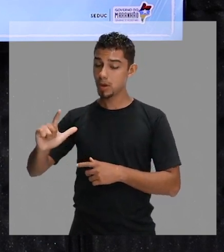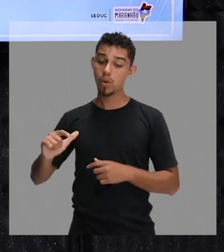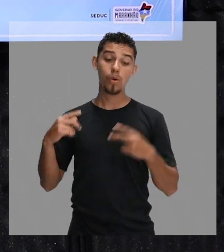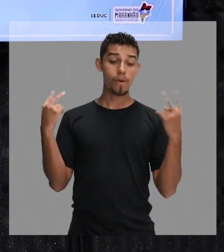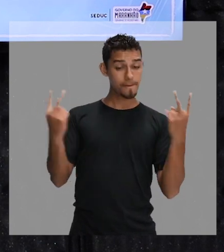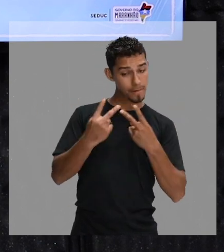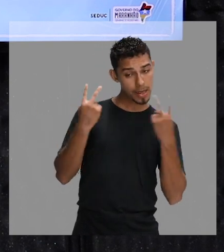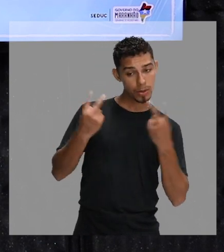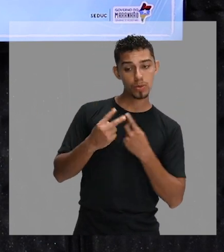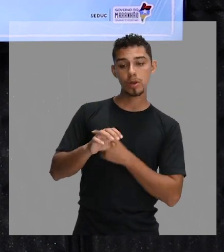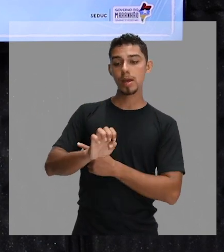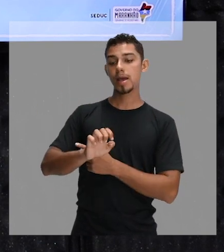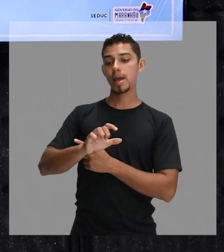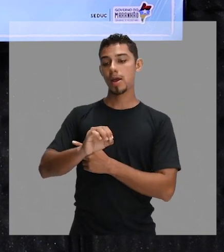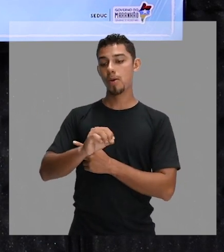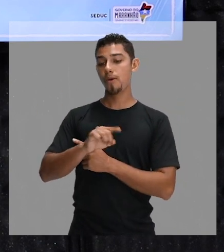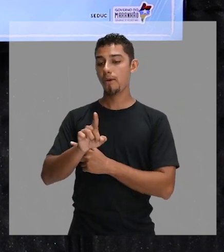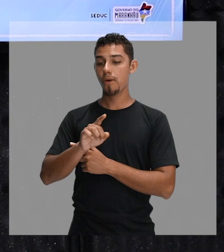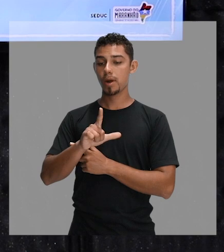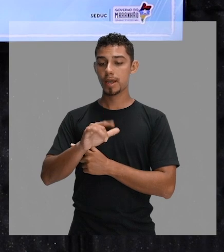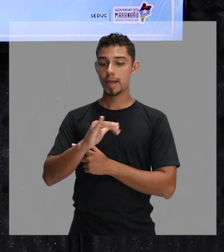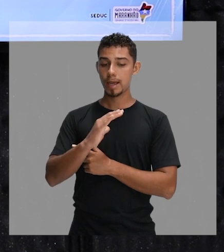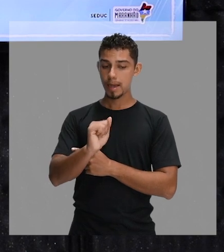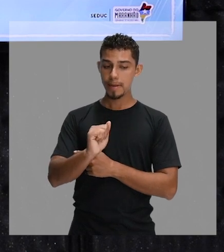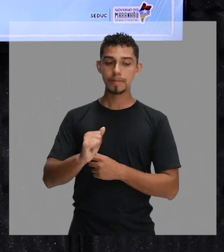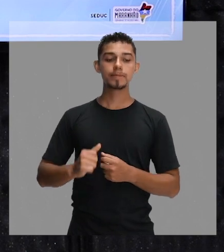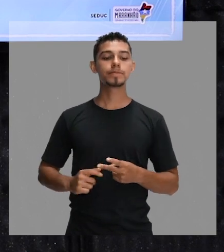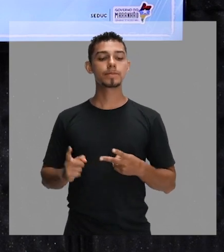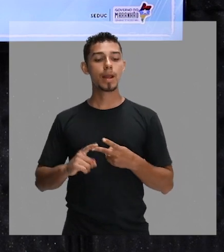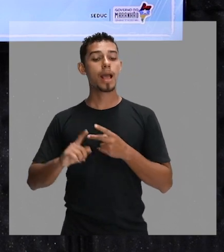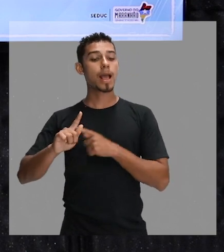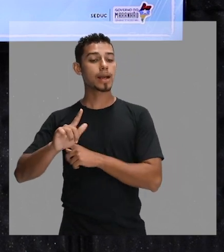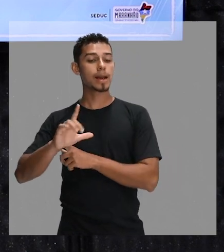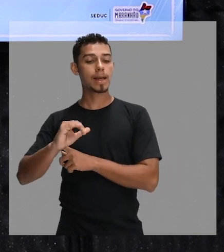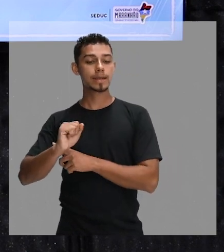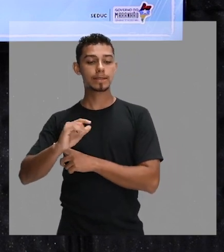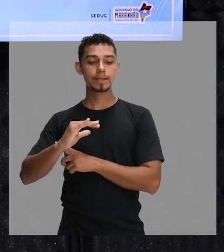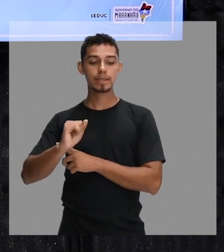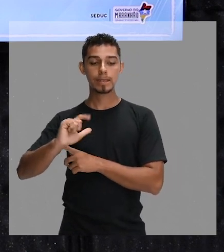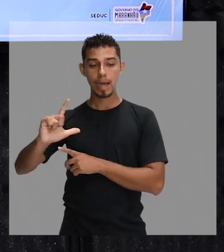eólica, glacial, ação das geleiras